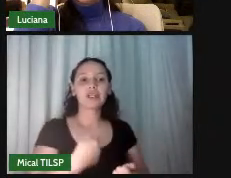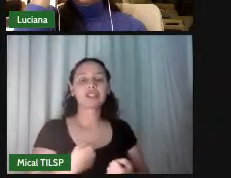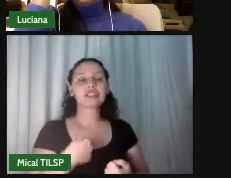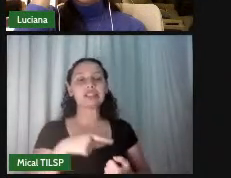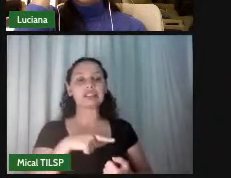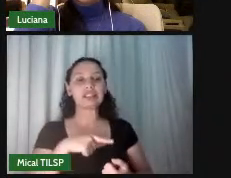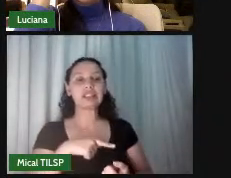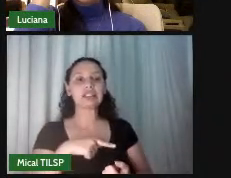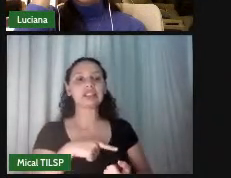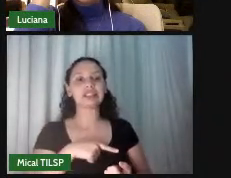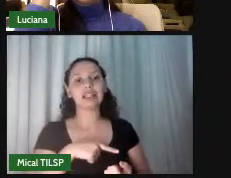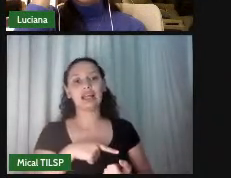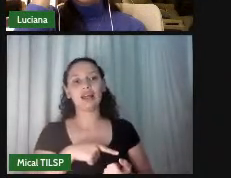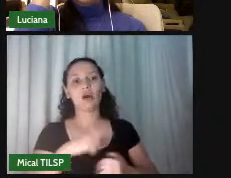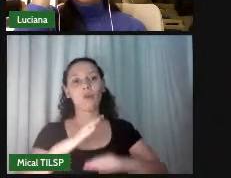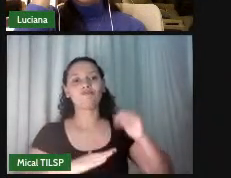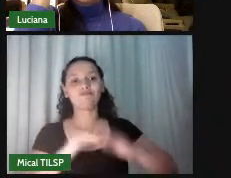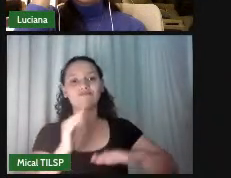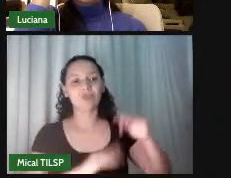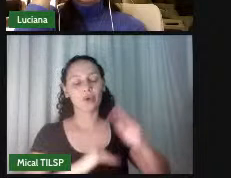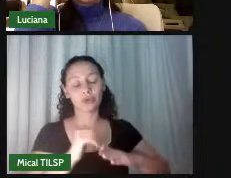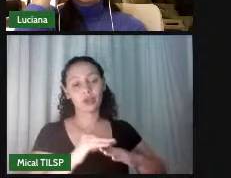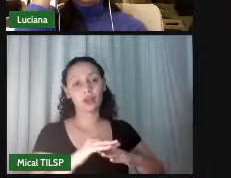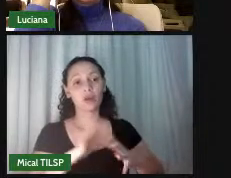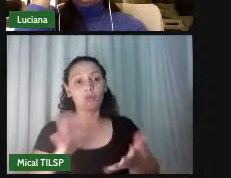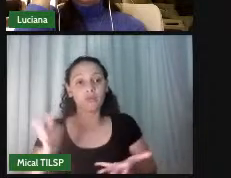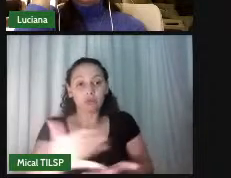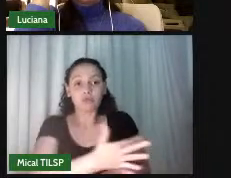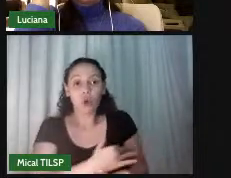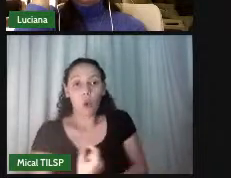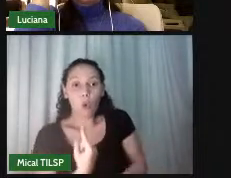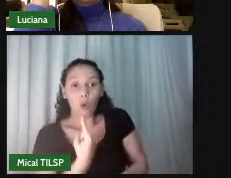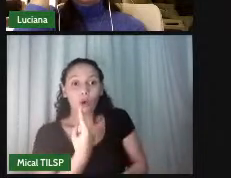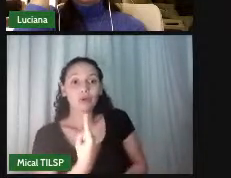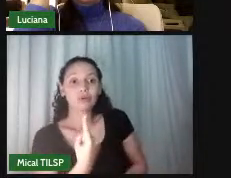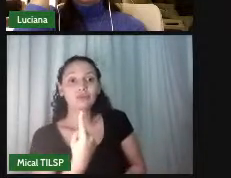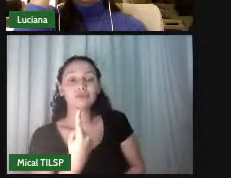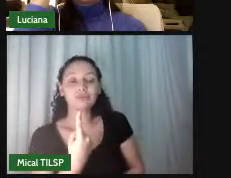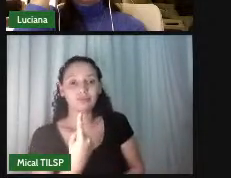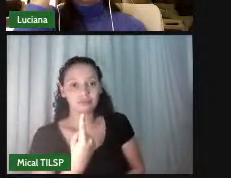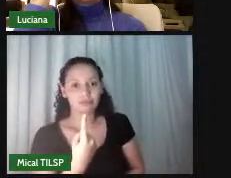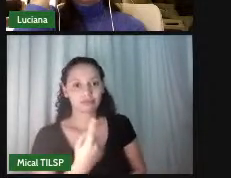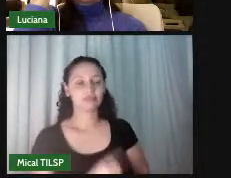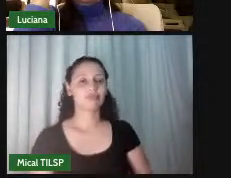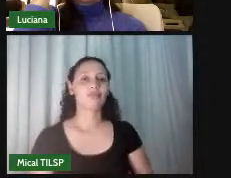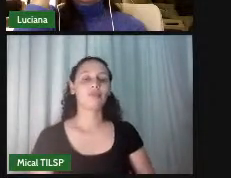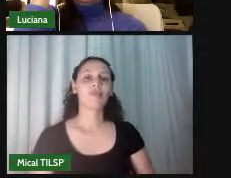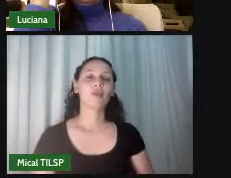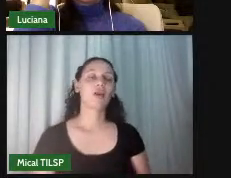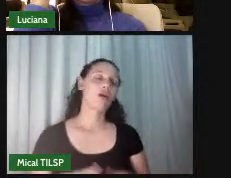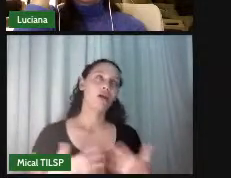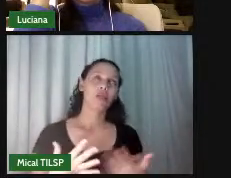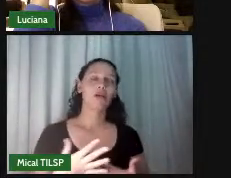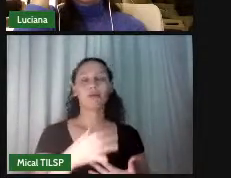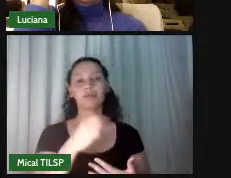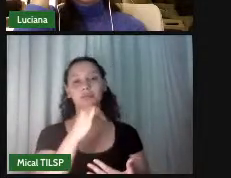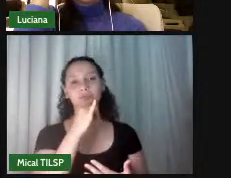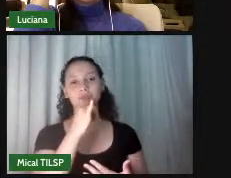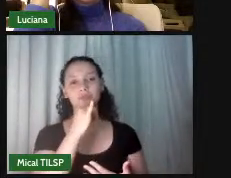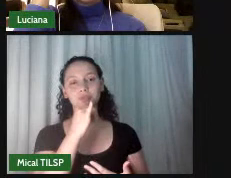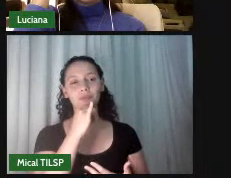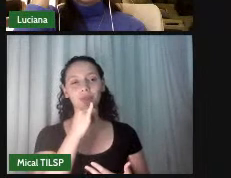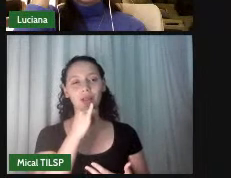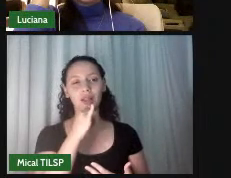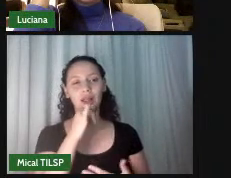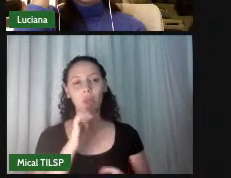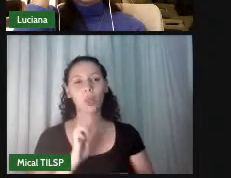está organizado dessa forma. Como eu disse, o Estado, né, de Minas Gerais, por exemplo, ele tem o seu núcleo, que